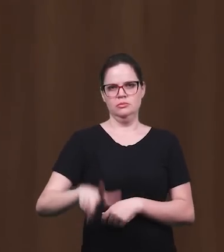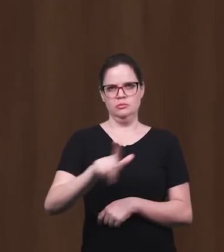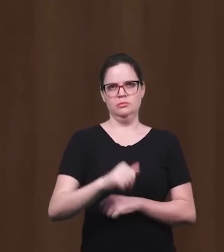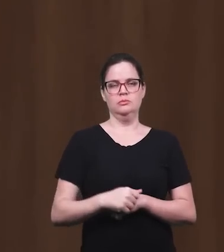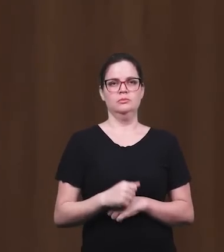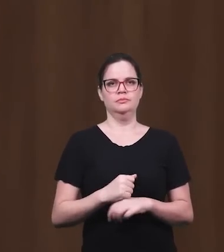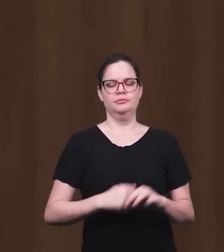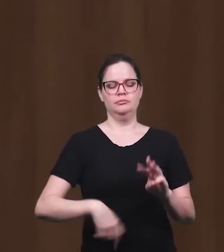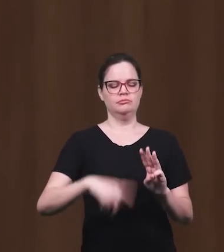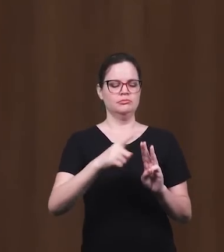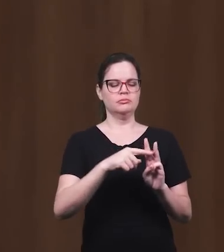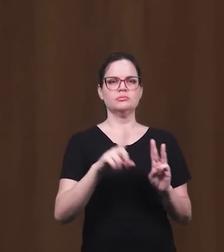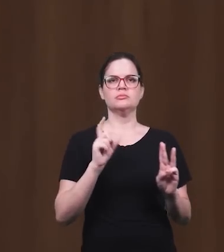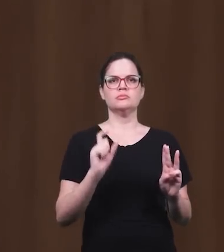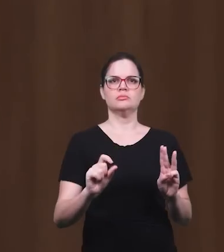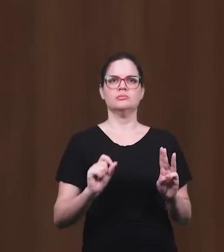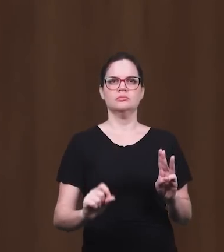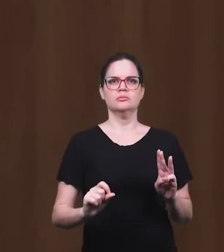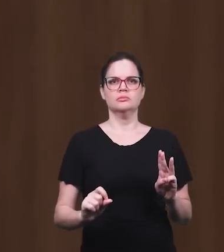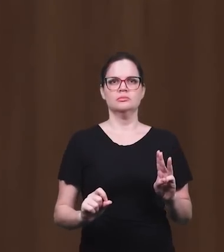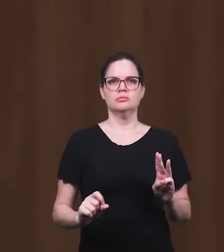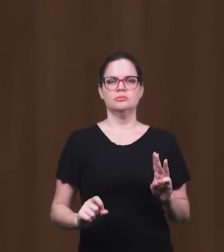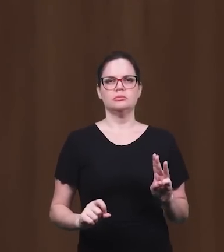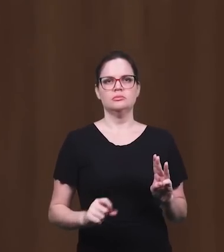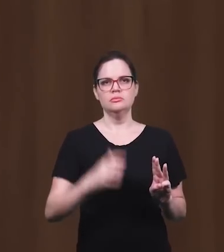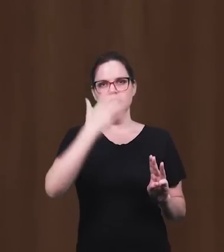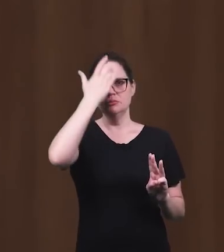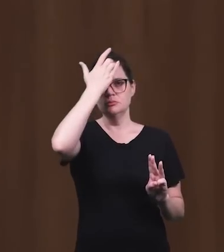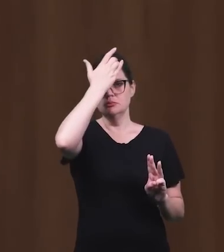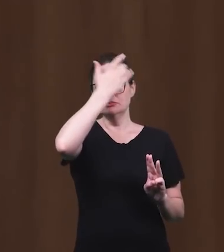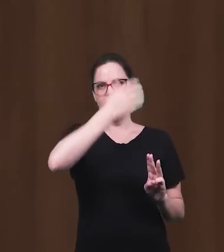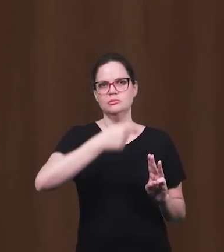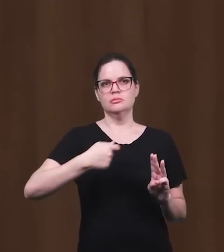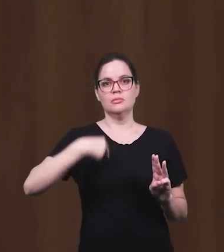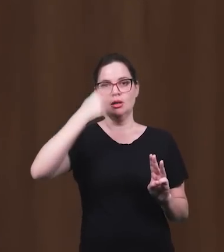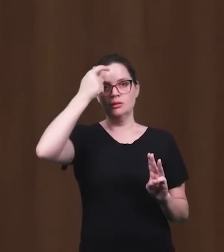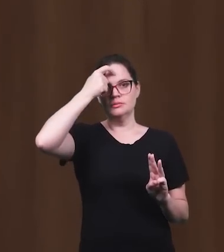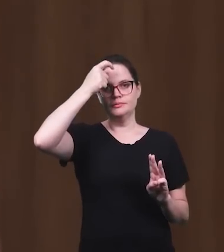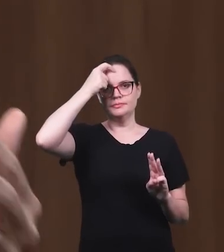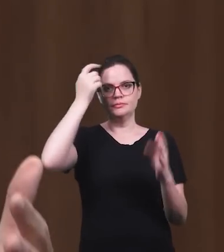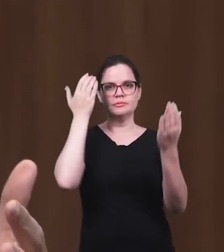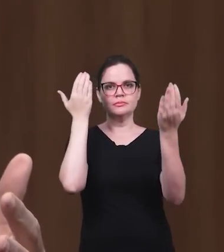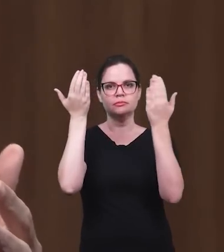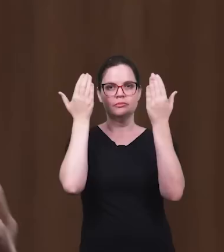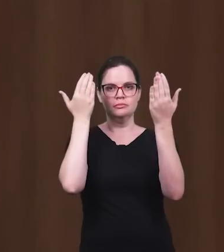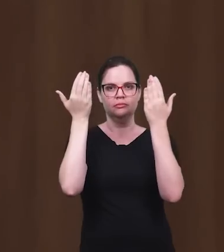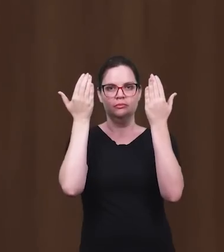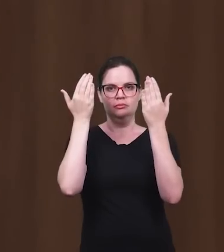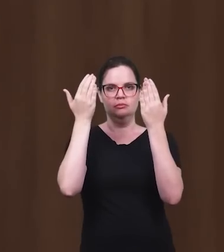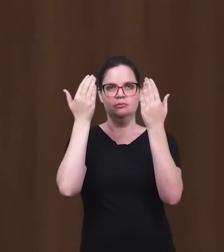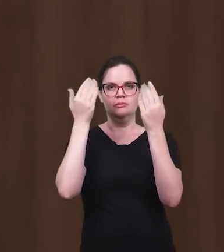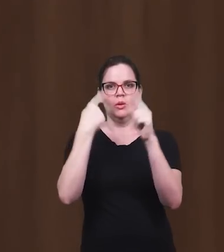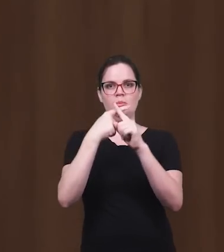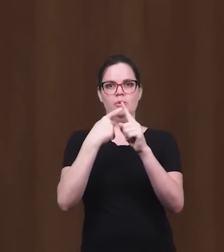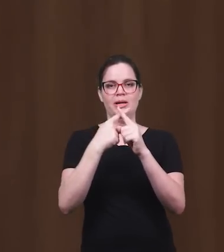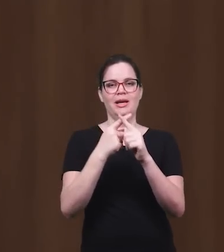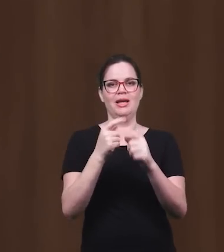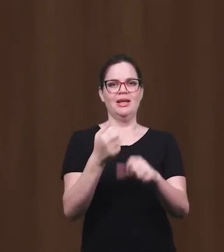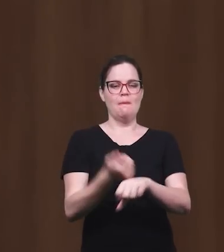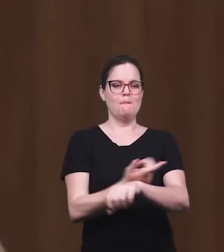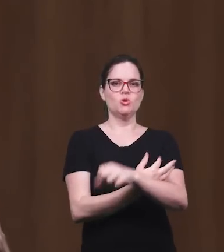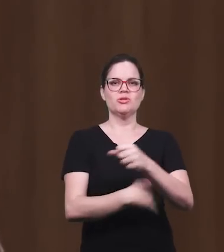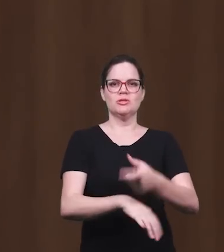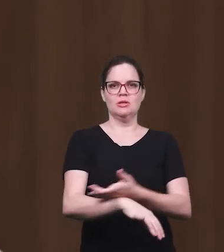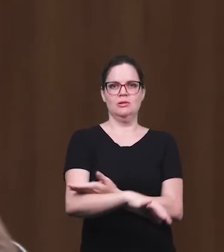mesmo. Um segundo ponto é a questão que a gente chama de psicossomática, quer dizer, é a doença